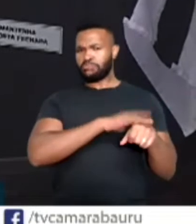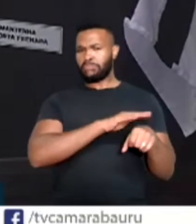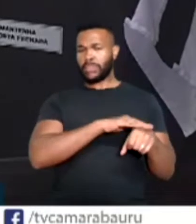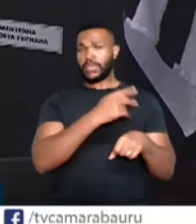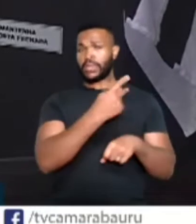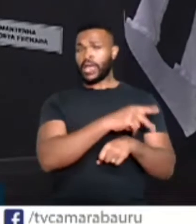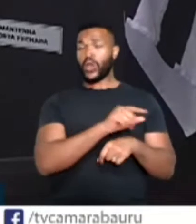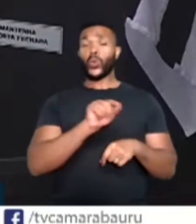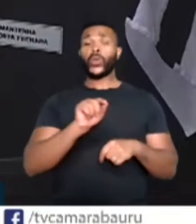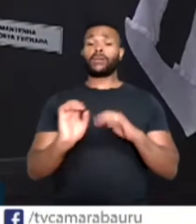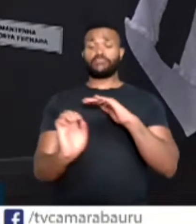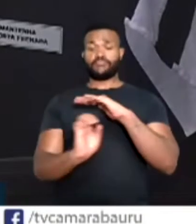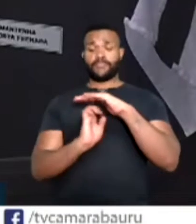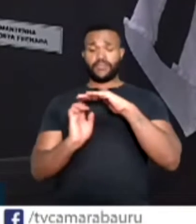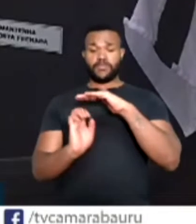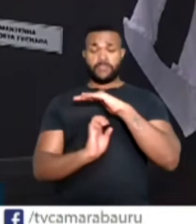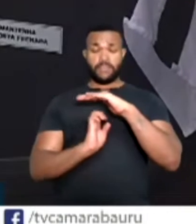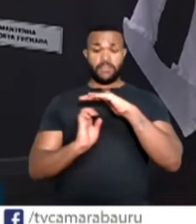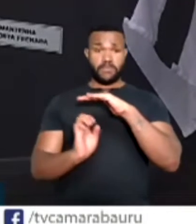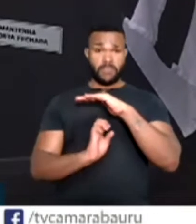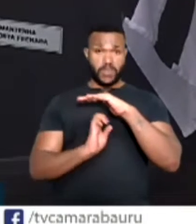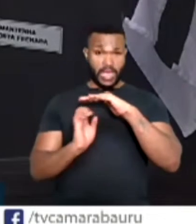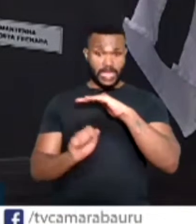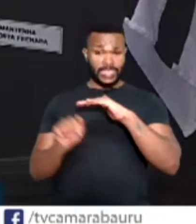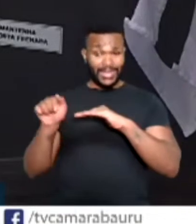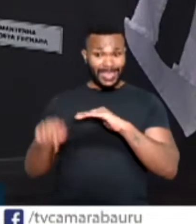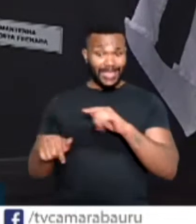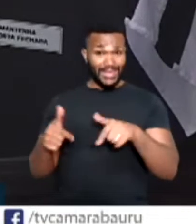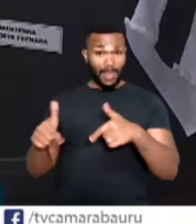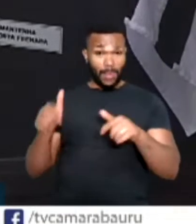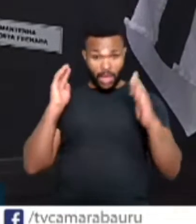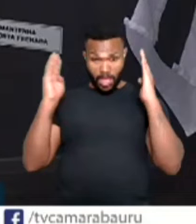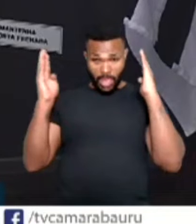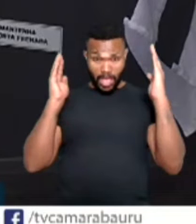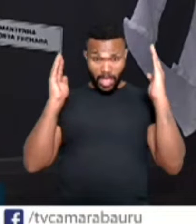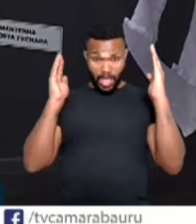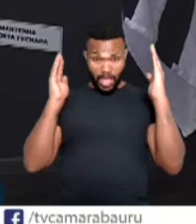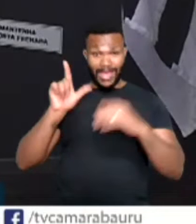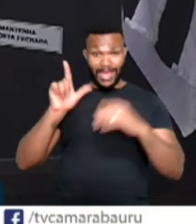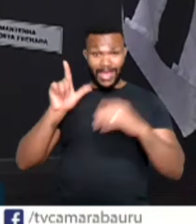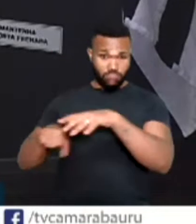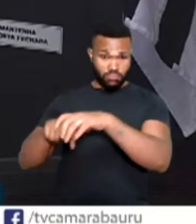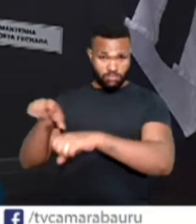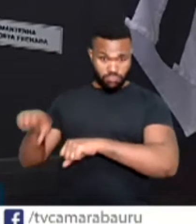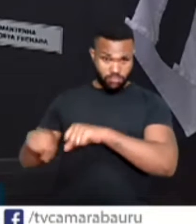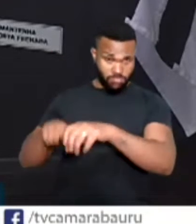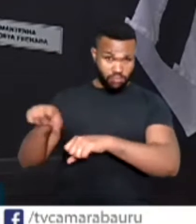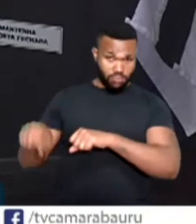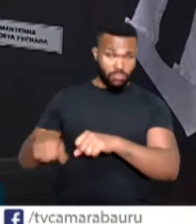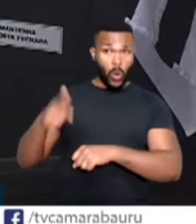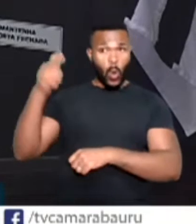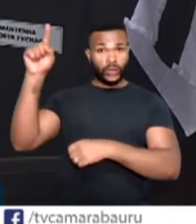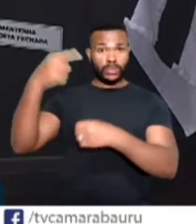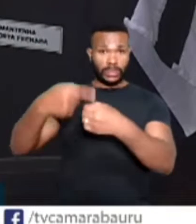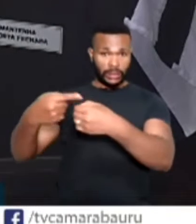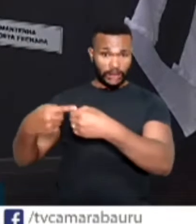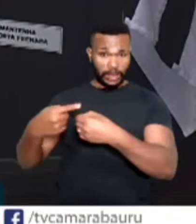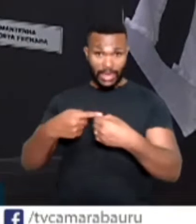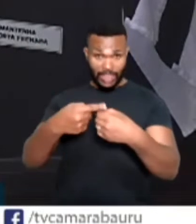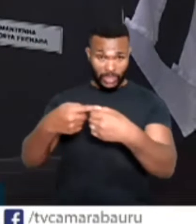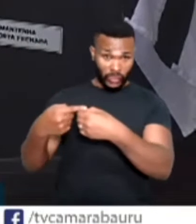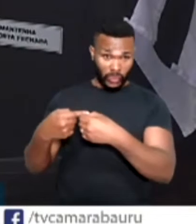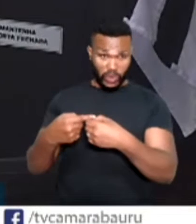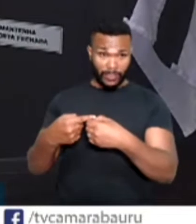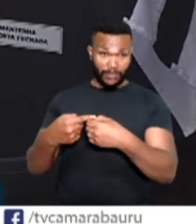empresa que faz a coleta aqui em Bauru a fará em outra cidade, né, de forma bem